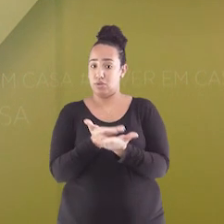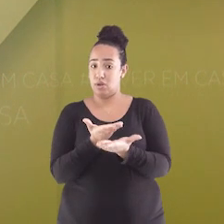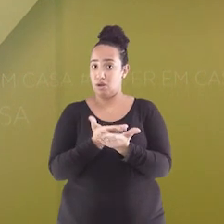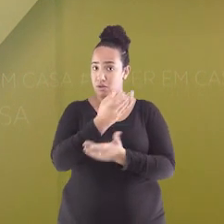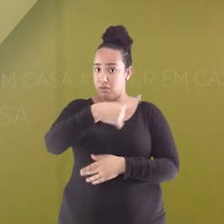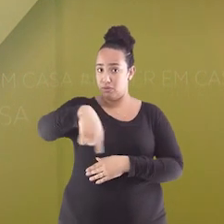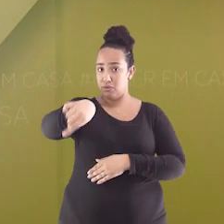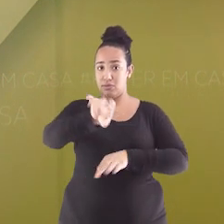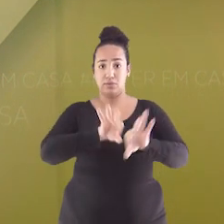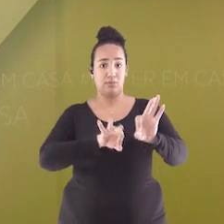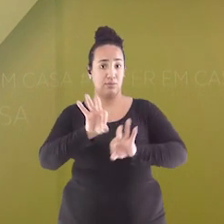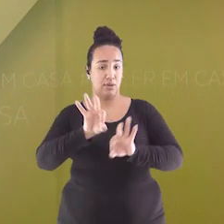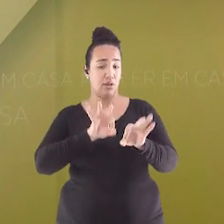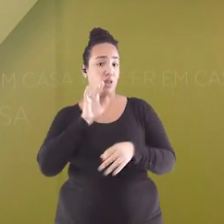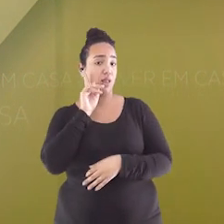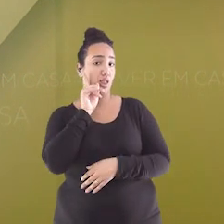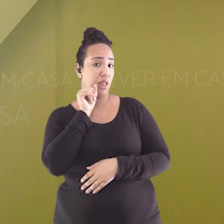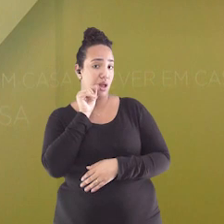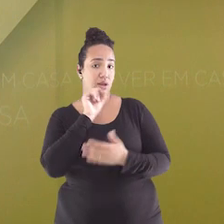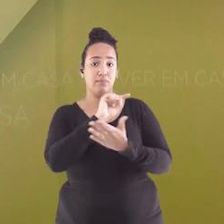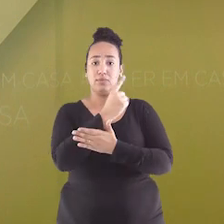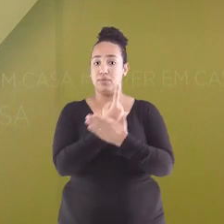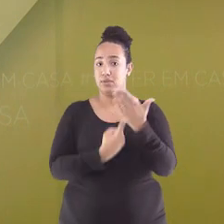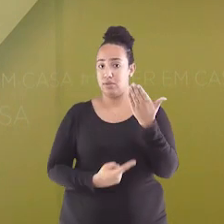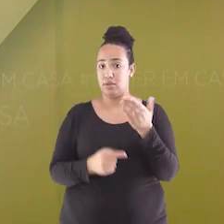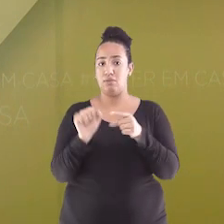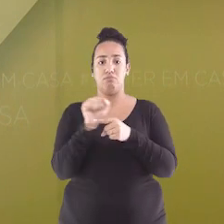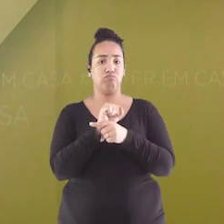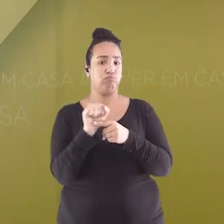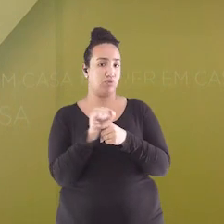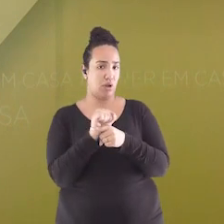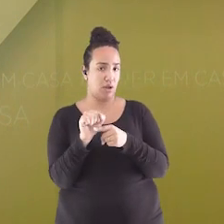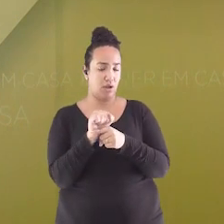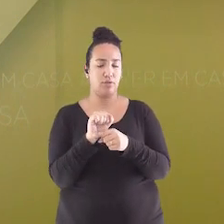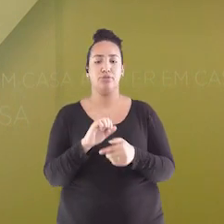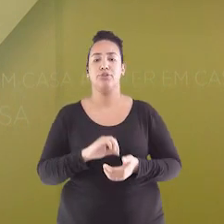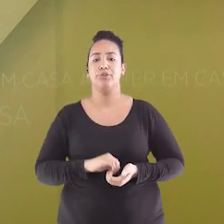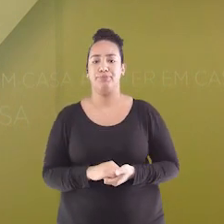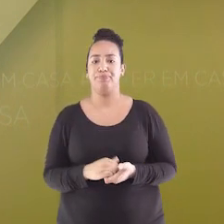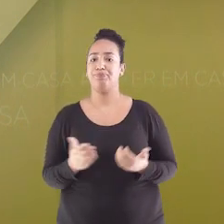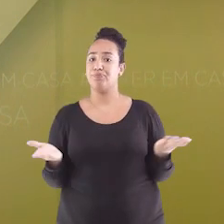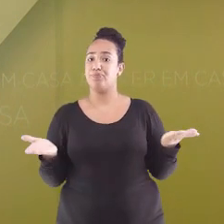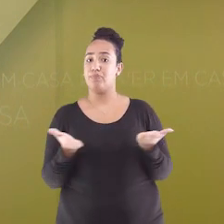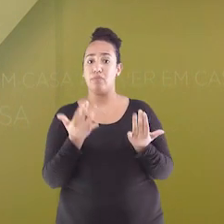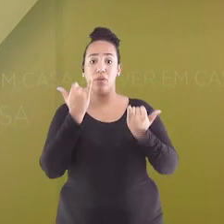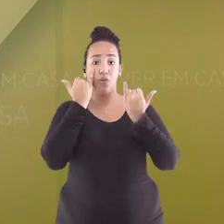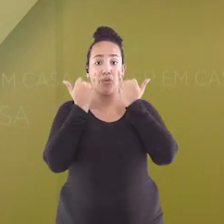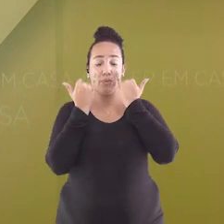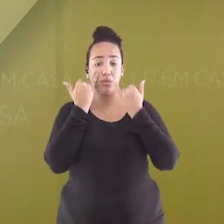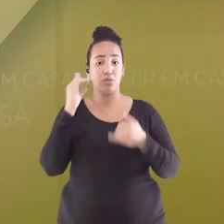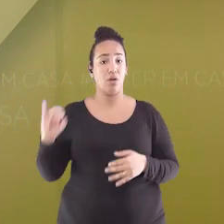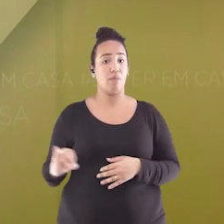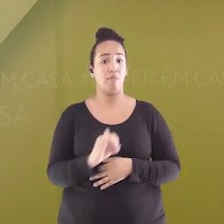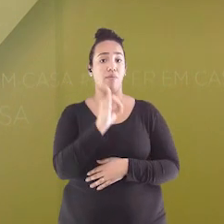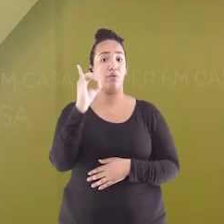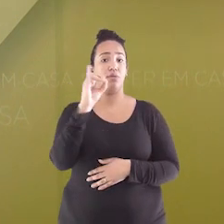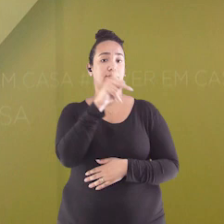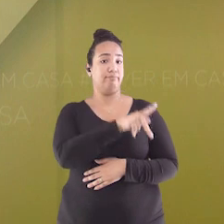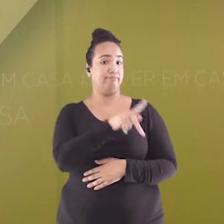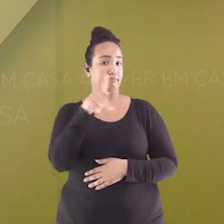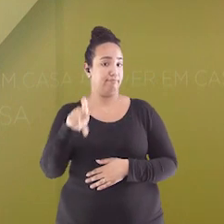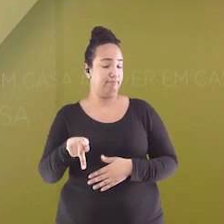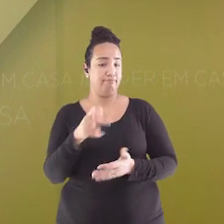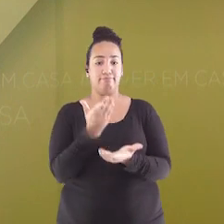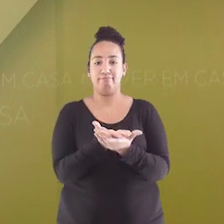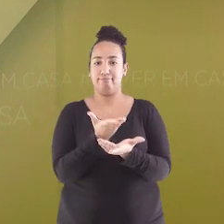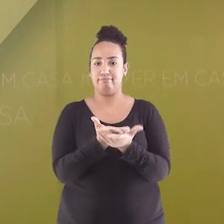peguem lápis de escrever, caderno e borracha. Enquanto isso, vou passar algumas informações aos